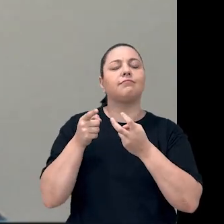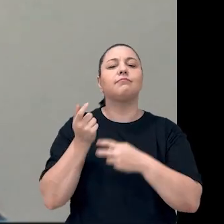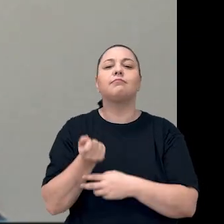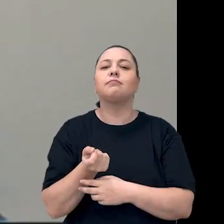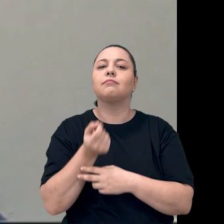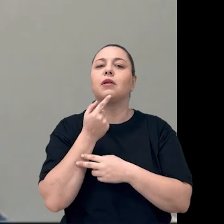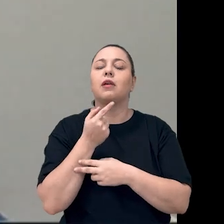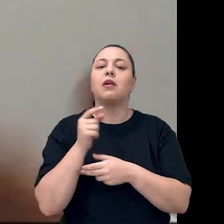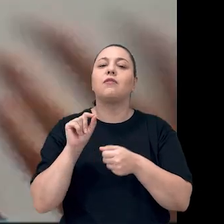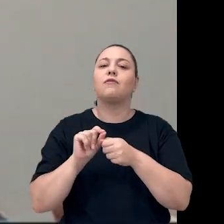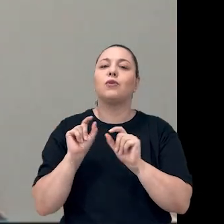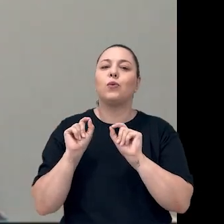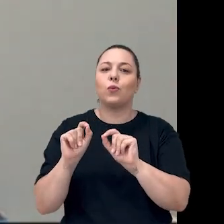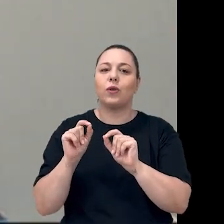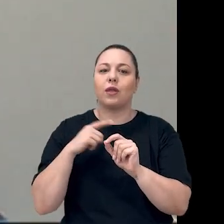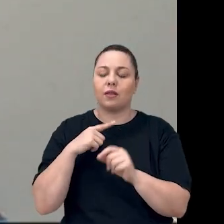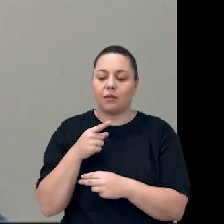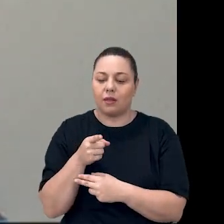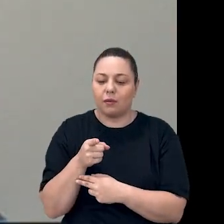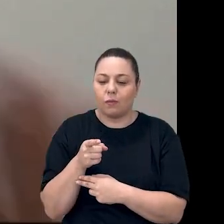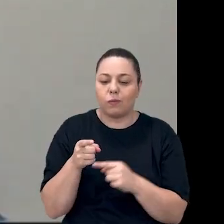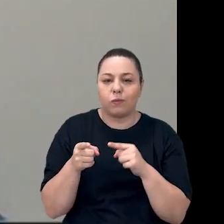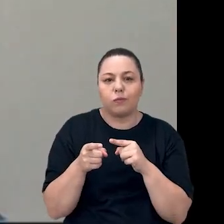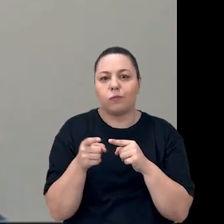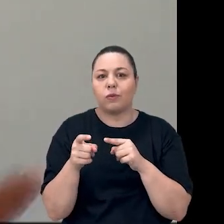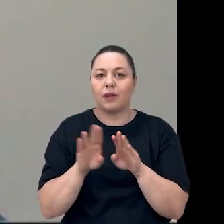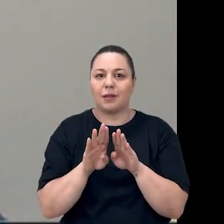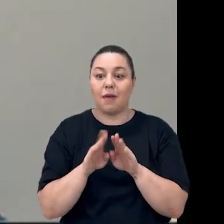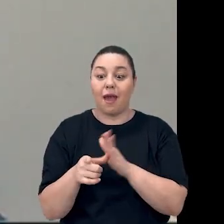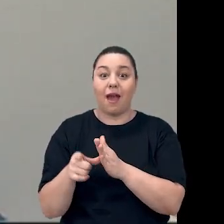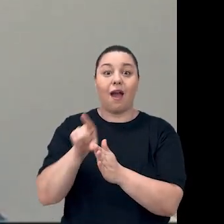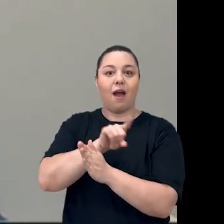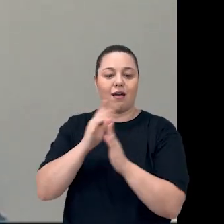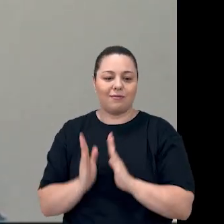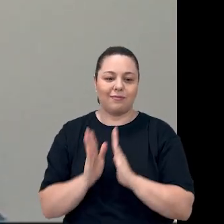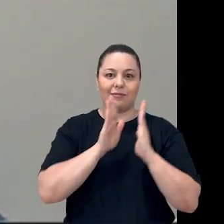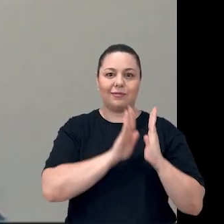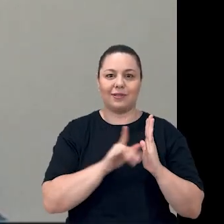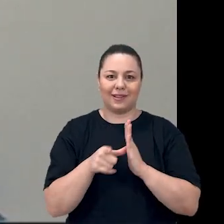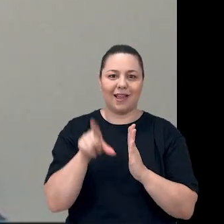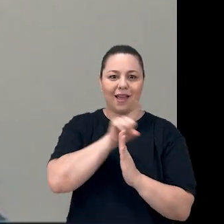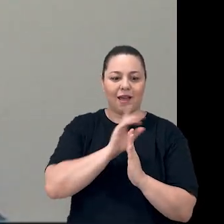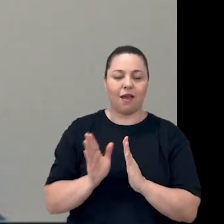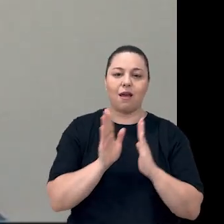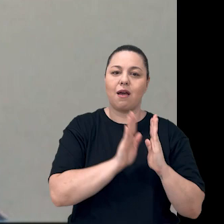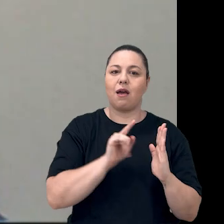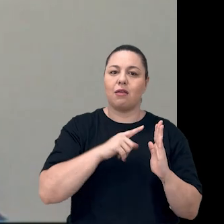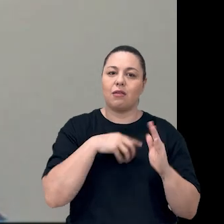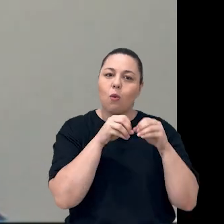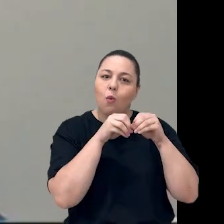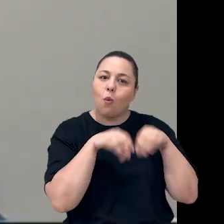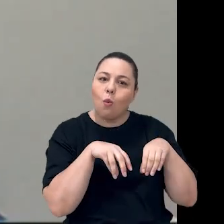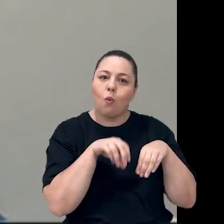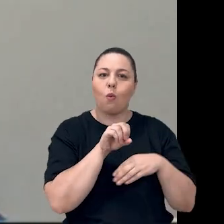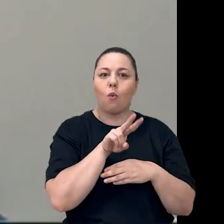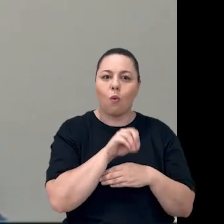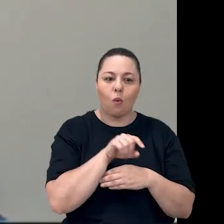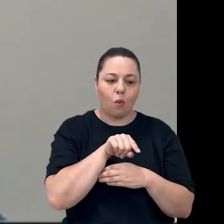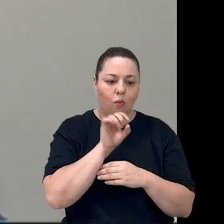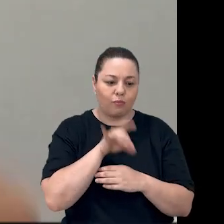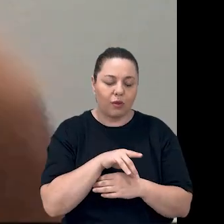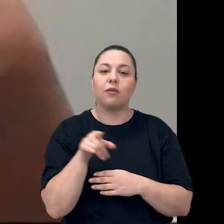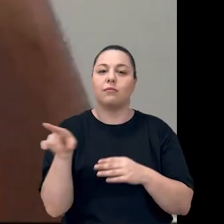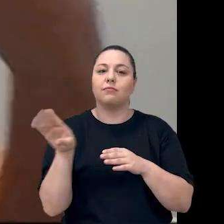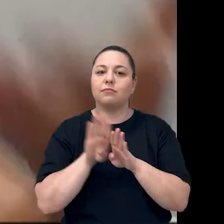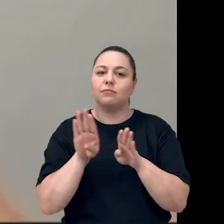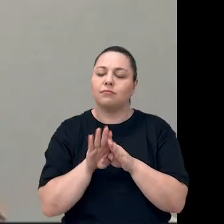também observou a ação desse comprimido frente à eclosão dos ovos de Aedes aegypti, né, dos ovos